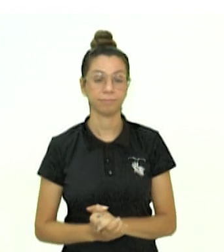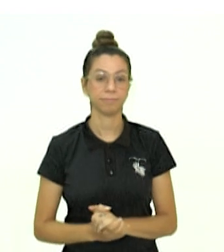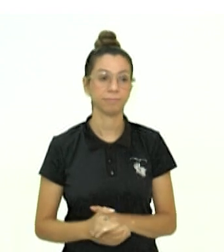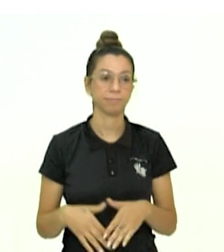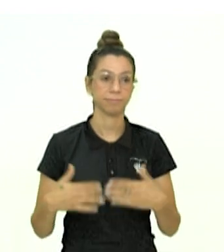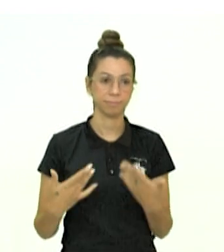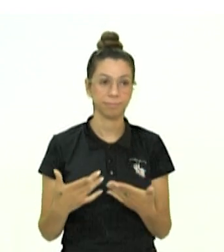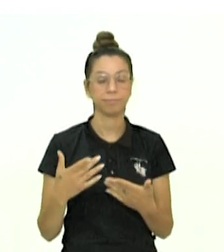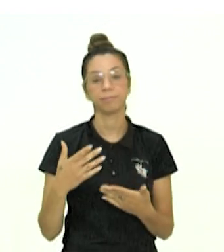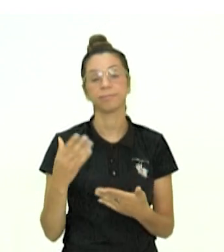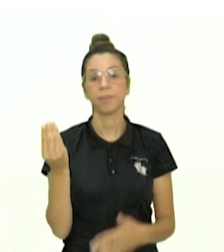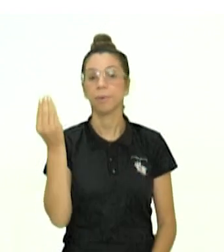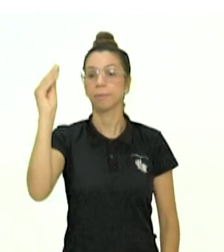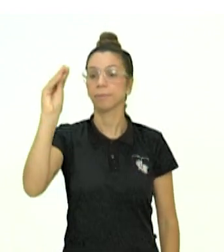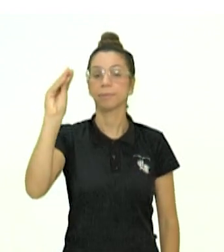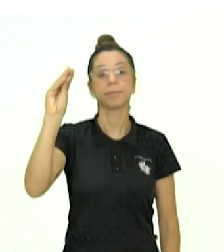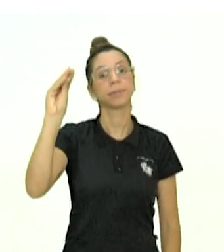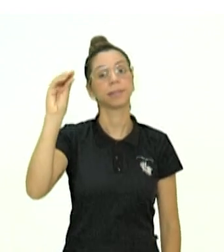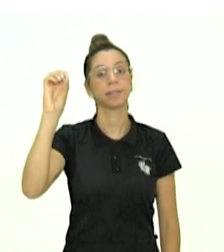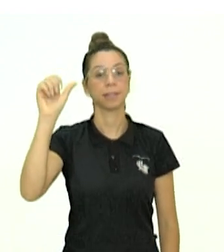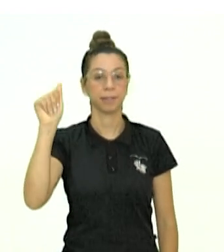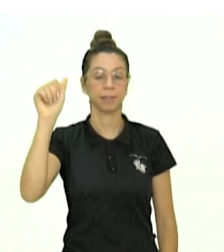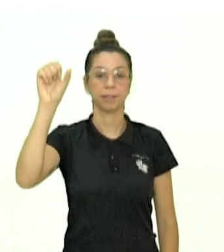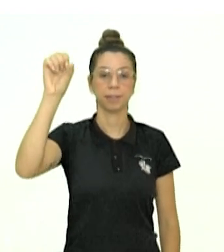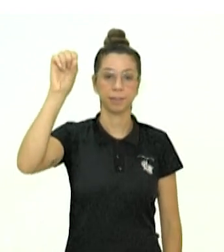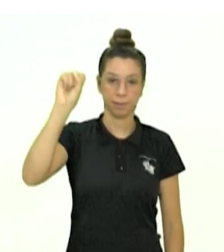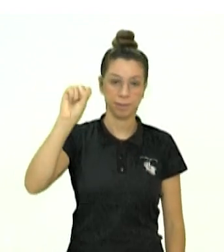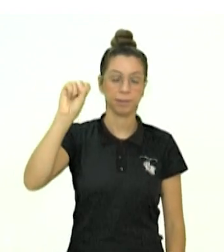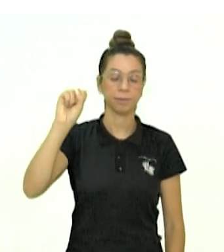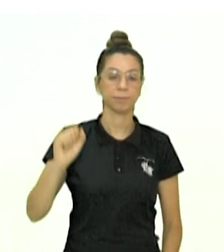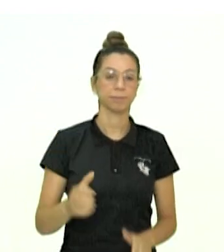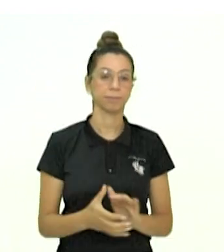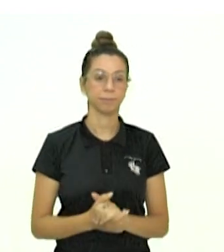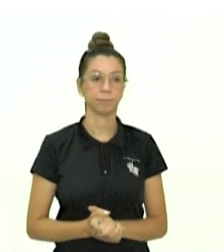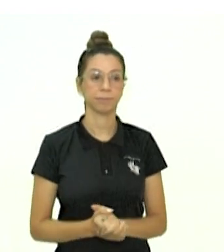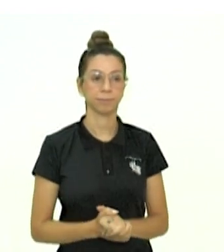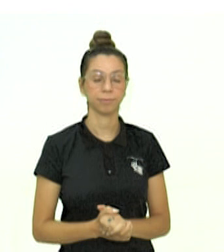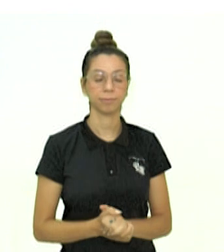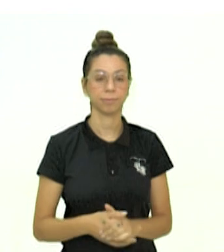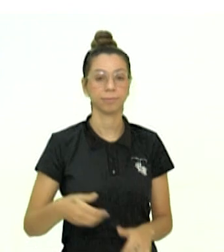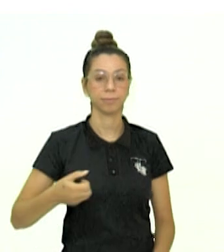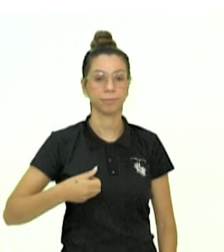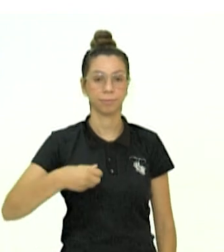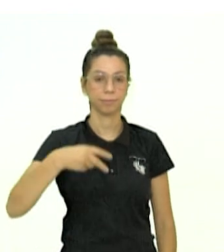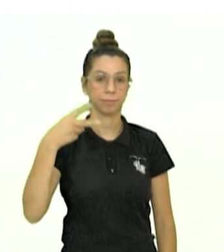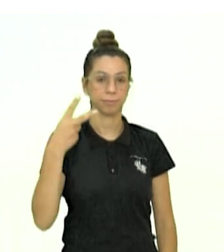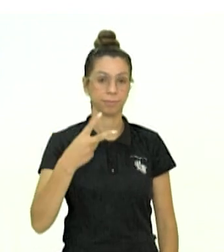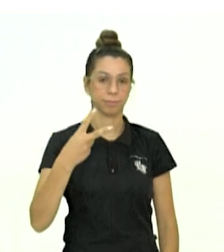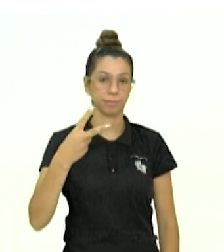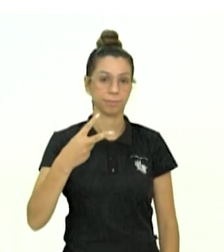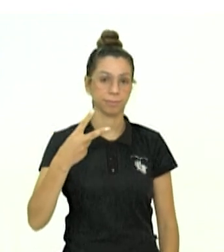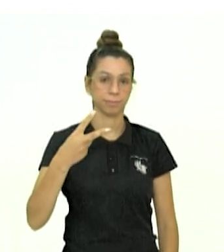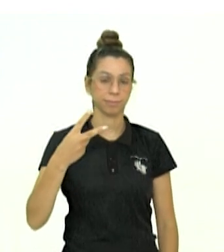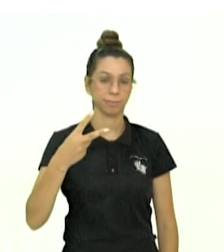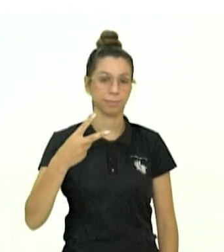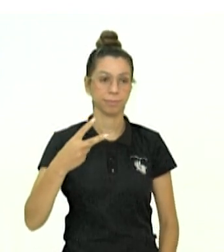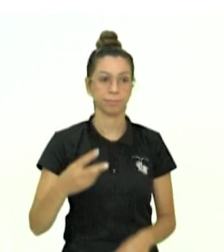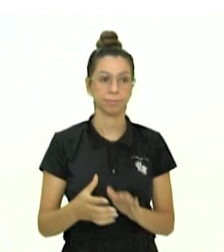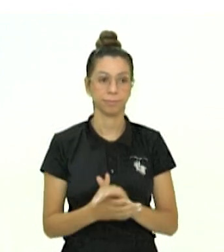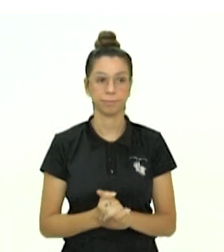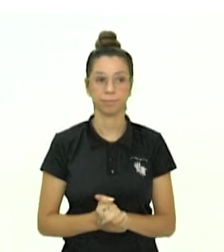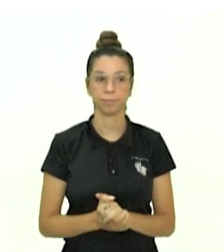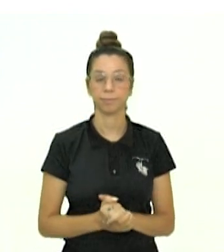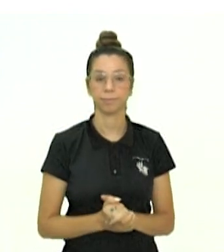Então, as creative as. Tão criativo quanto. E na número 2. Some neighborhoods